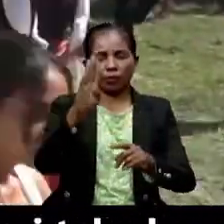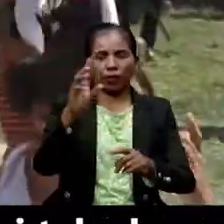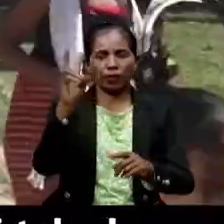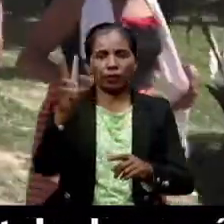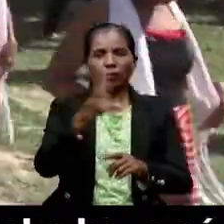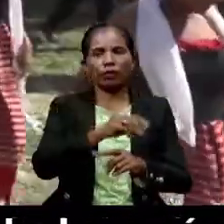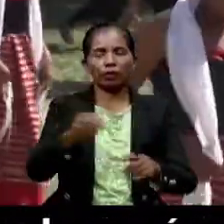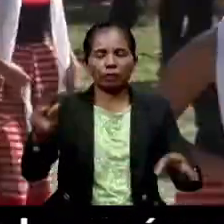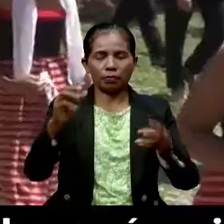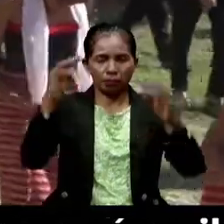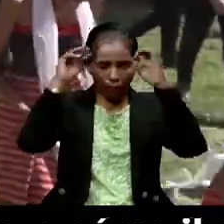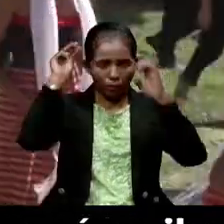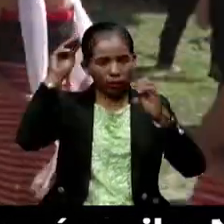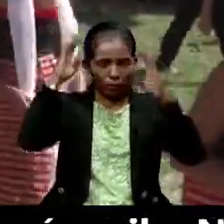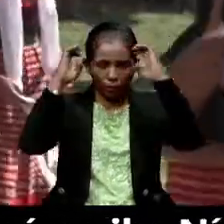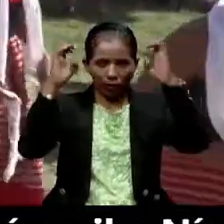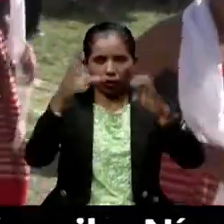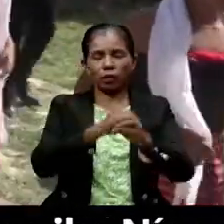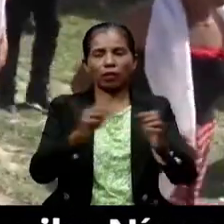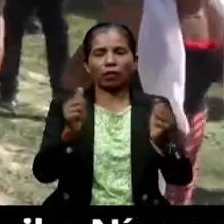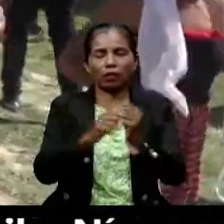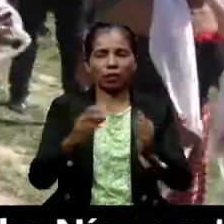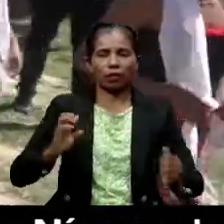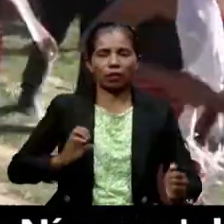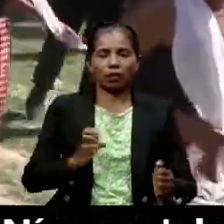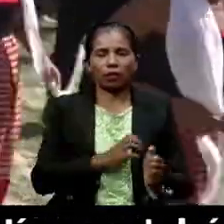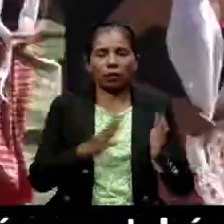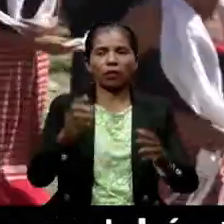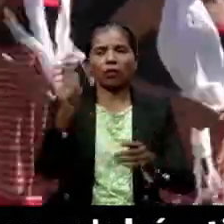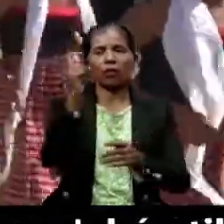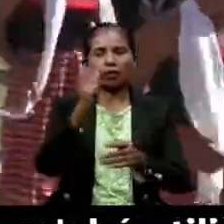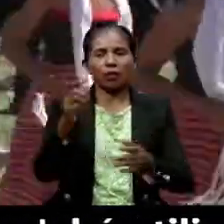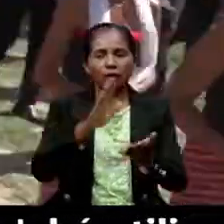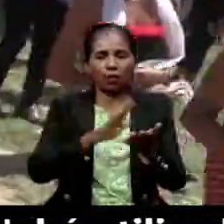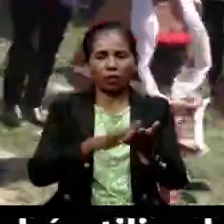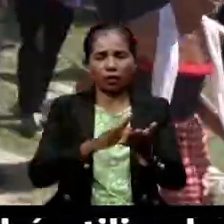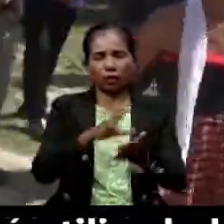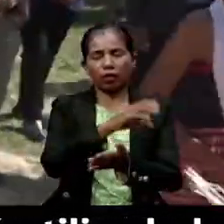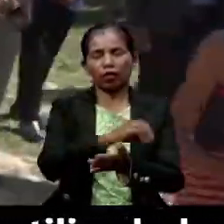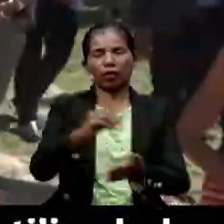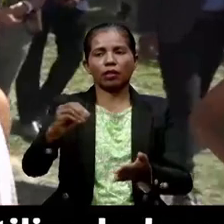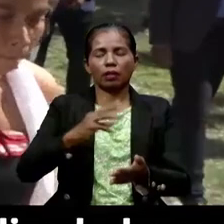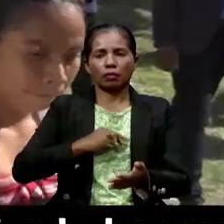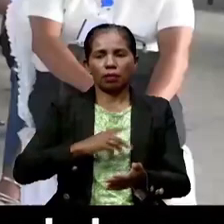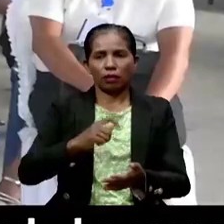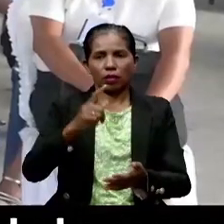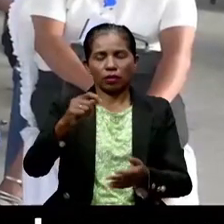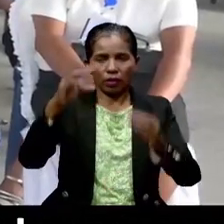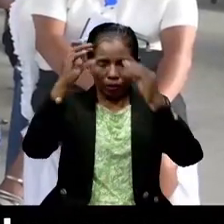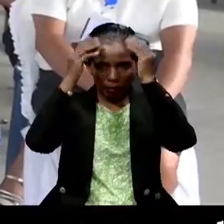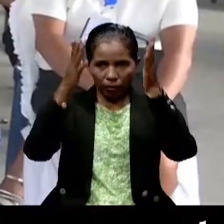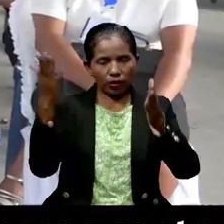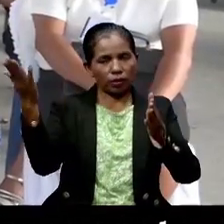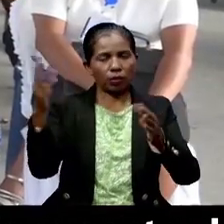junto com a parceria Instituto Camões, no Embaixada Portugal, Terçané e a Escola Secundária Geral Cairala, Manatuto. Professor Cira em